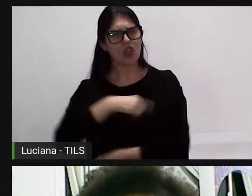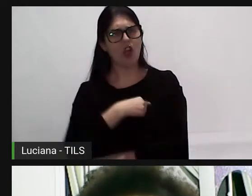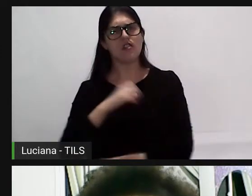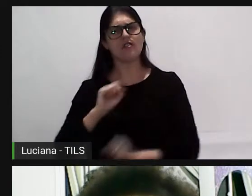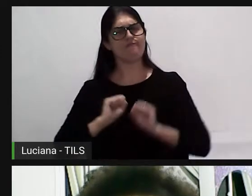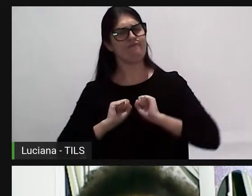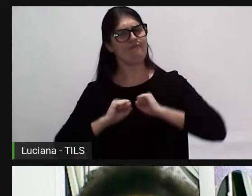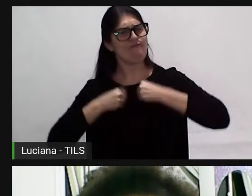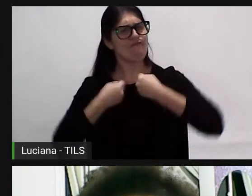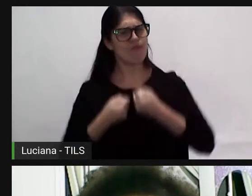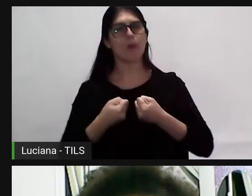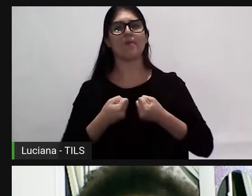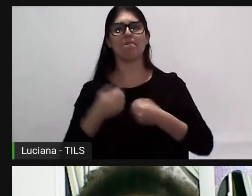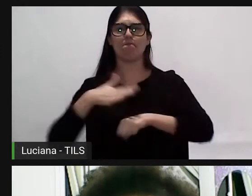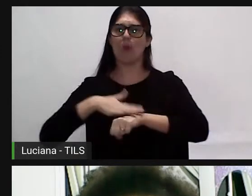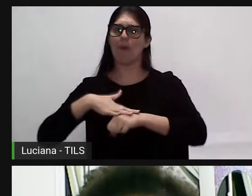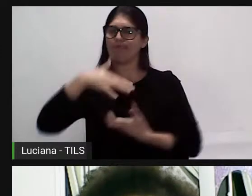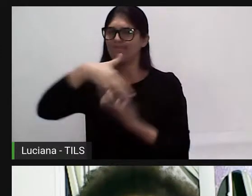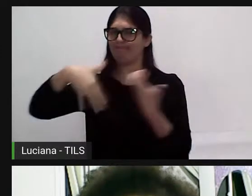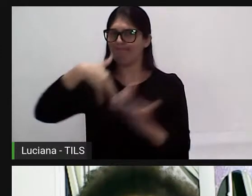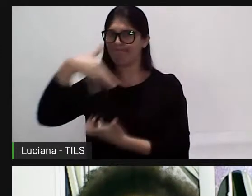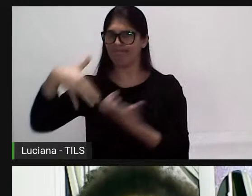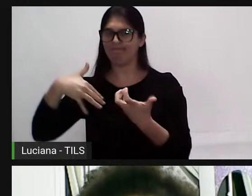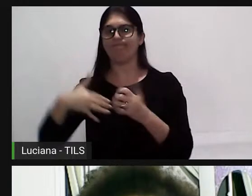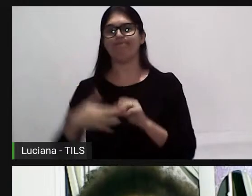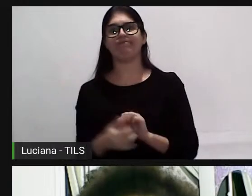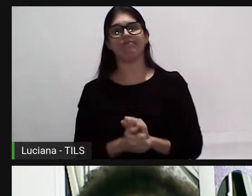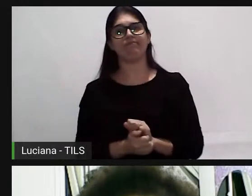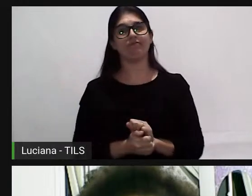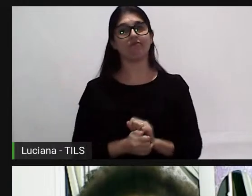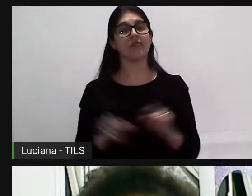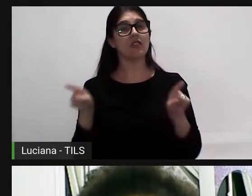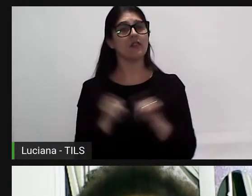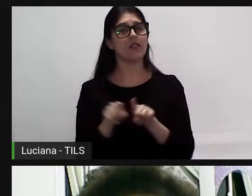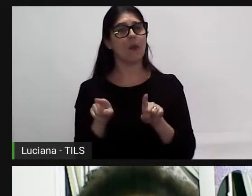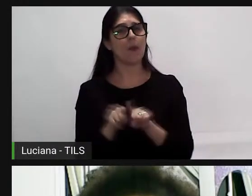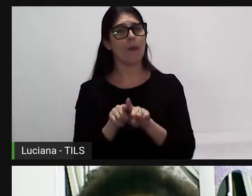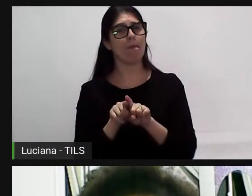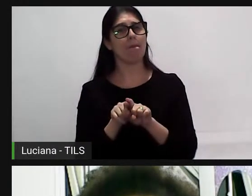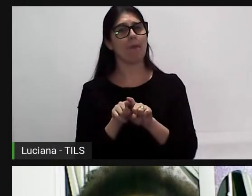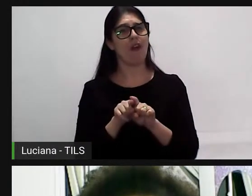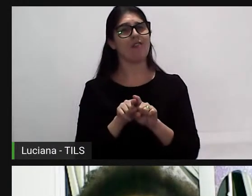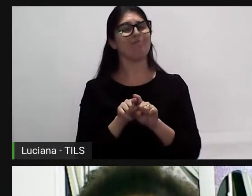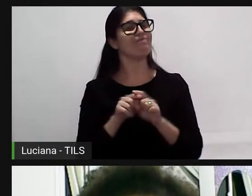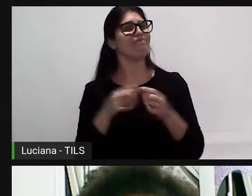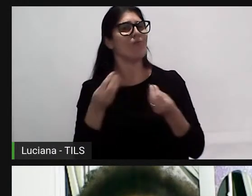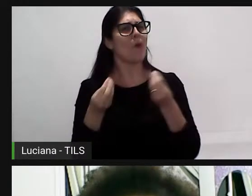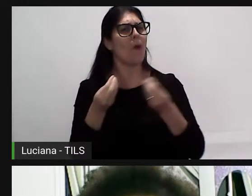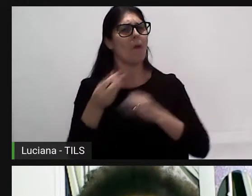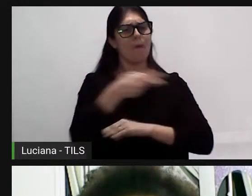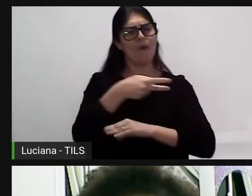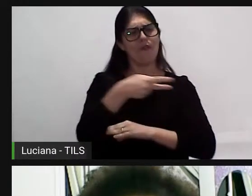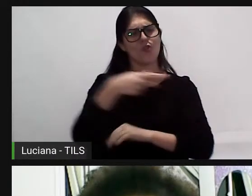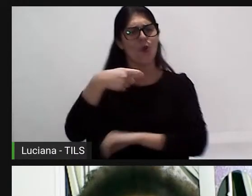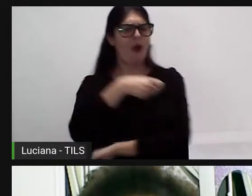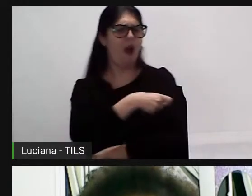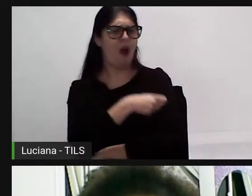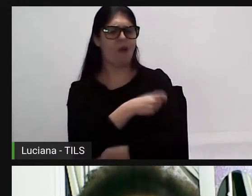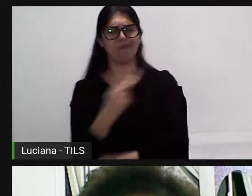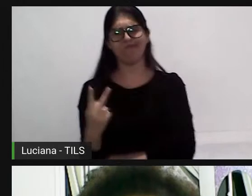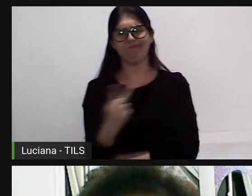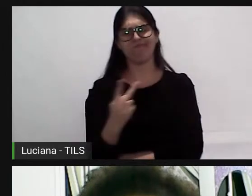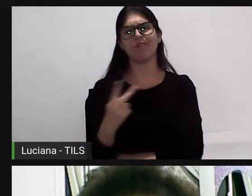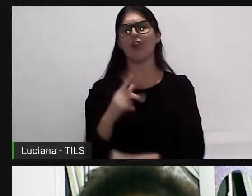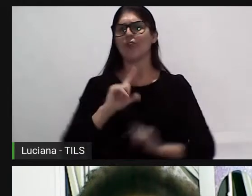tão conturbado. Nossa existência enquanto professores e estudantes é uma constante luta. Ser professor no Brasil,